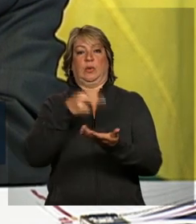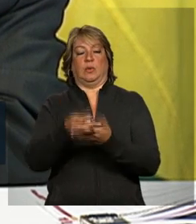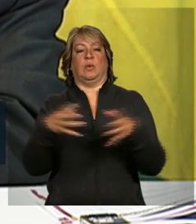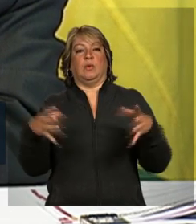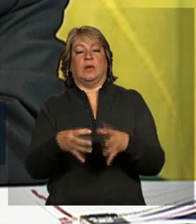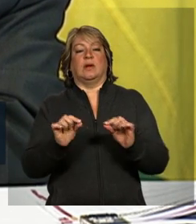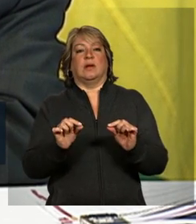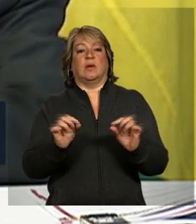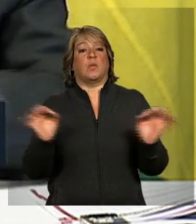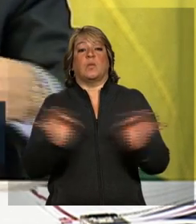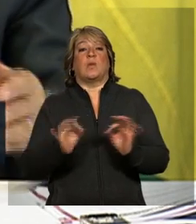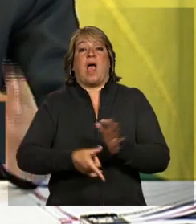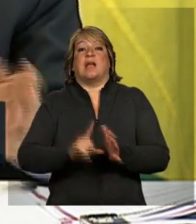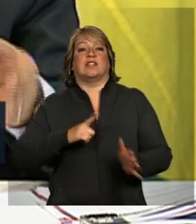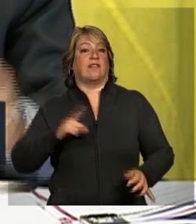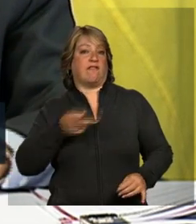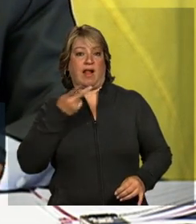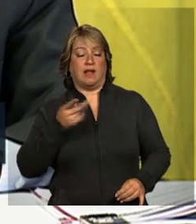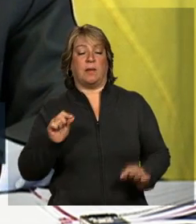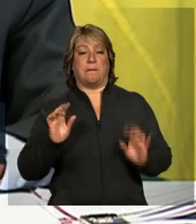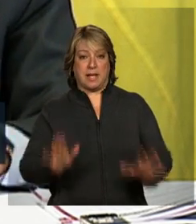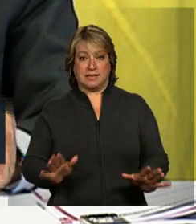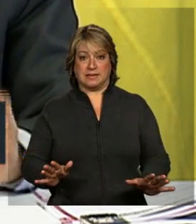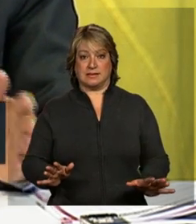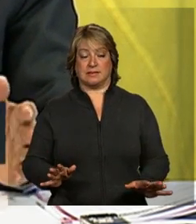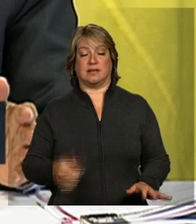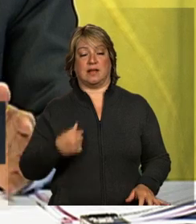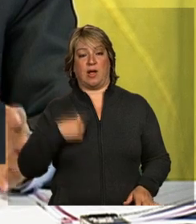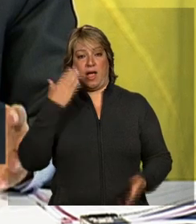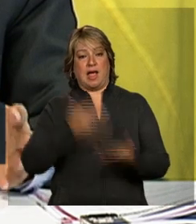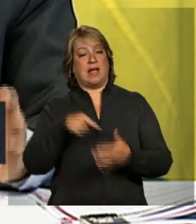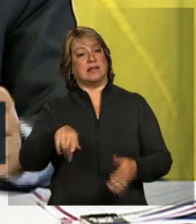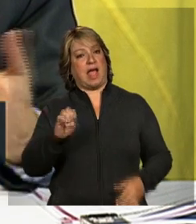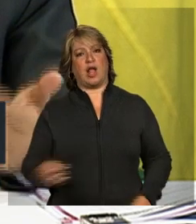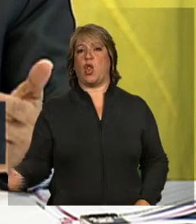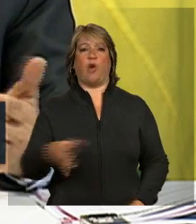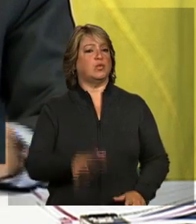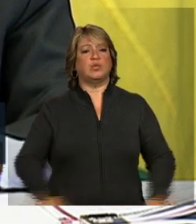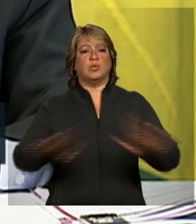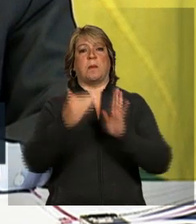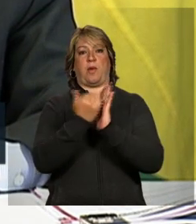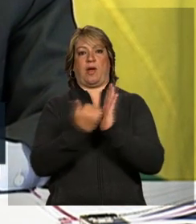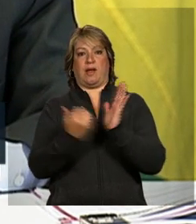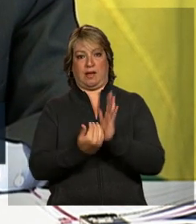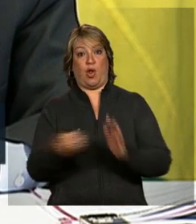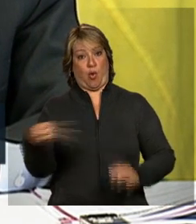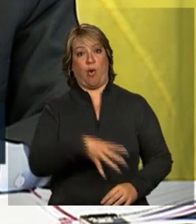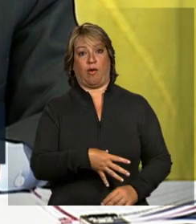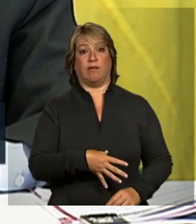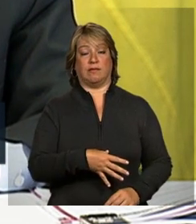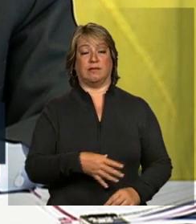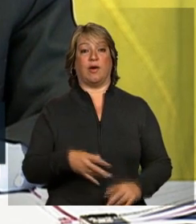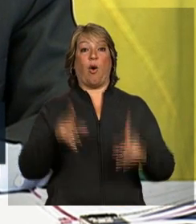momento tinha sido cogitado então eu diria que o programa de licitação de rodovias ele é ele ele é novo e é é é um fato novo